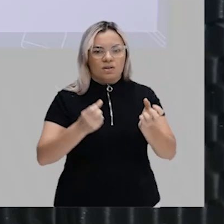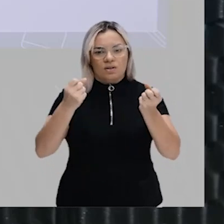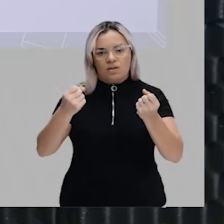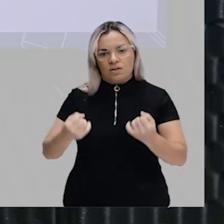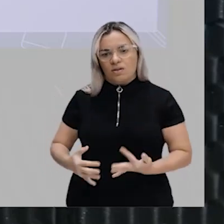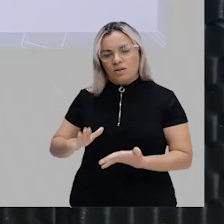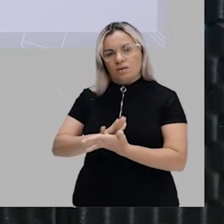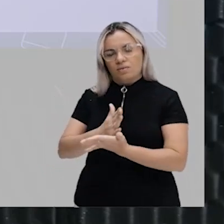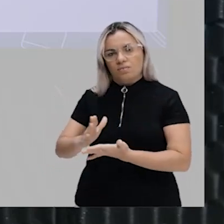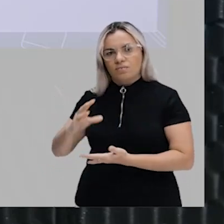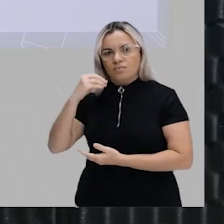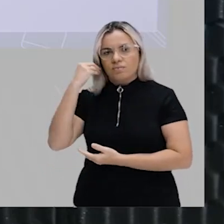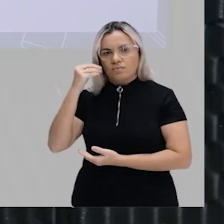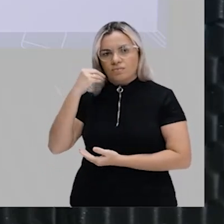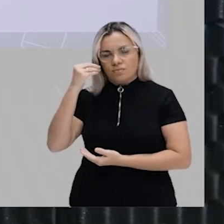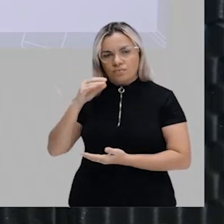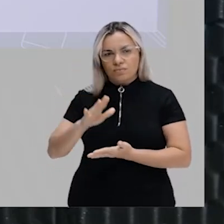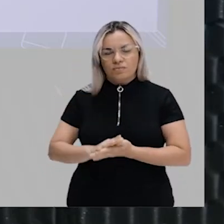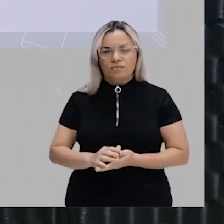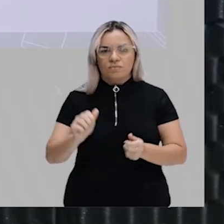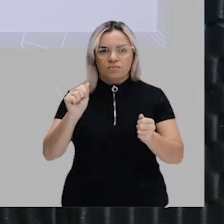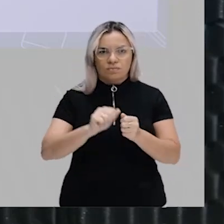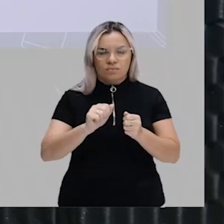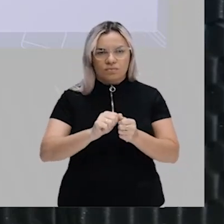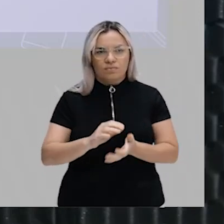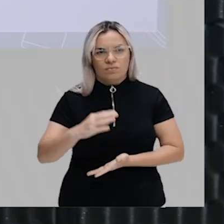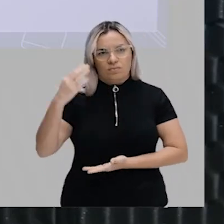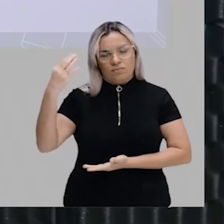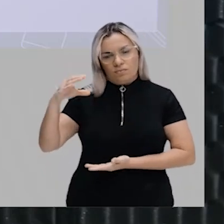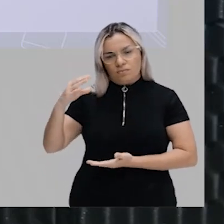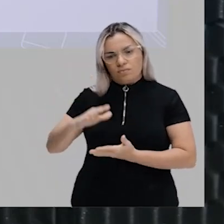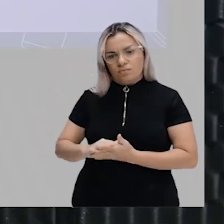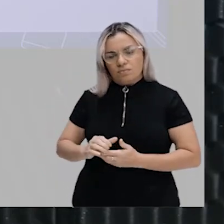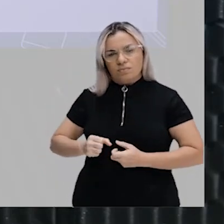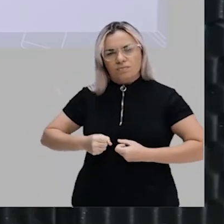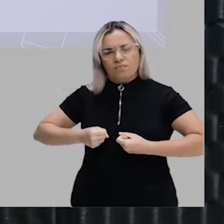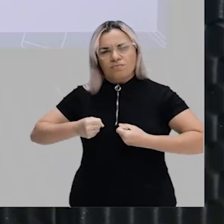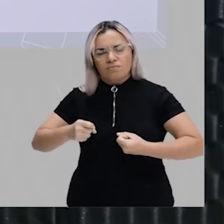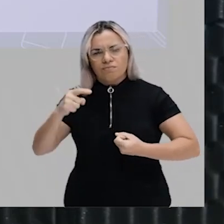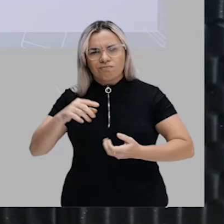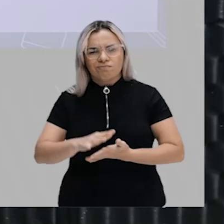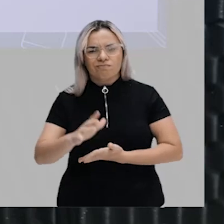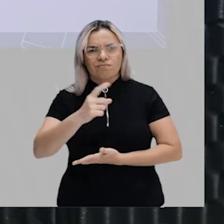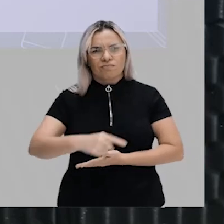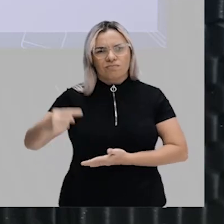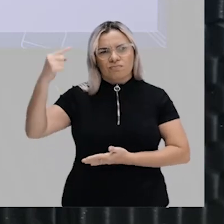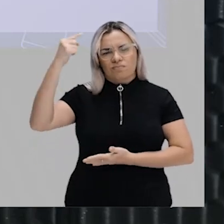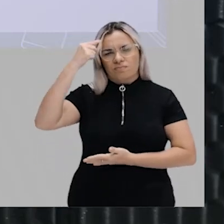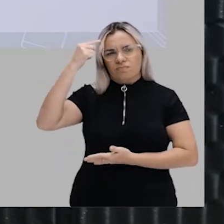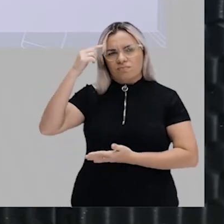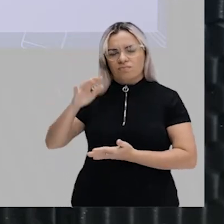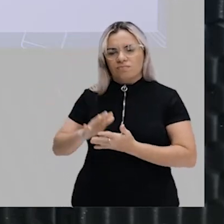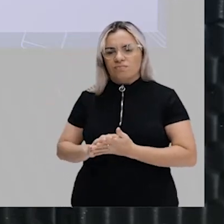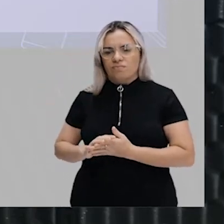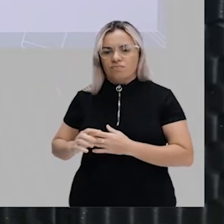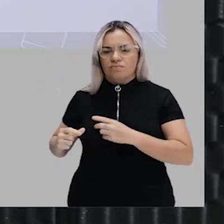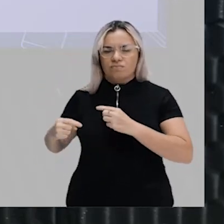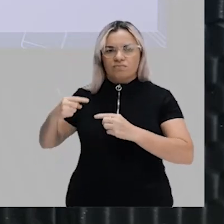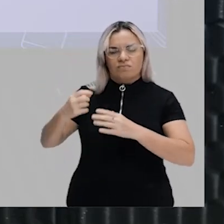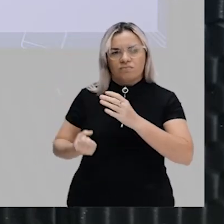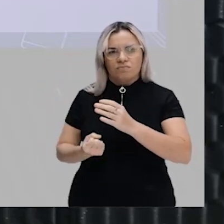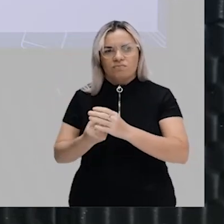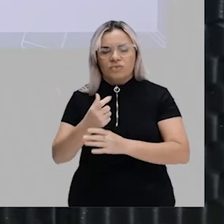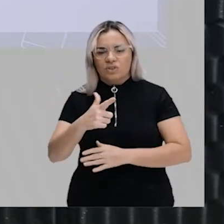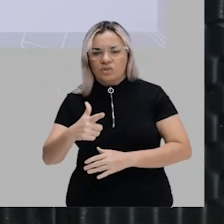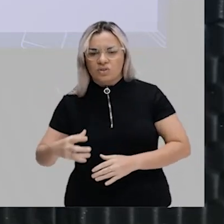que foram feitos de cientistas que tentavam derrubar essa ideia de geração espontânea. Tá?